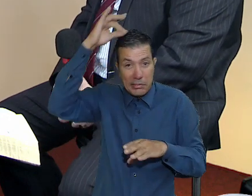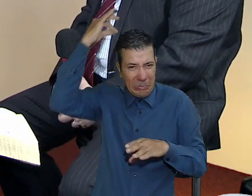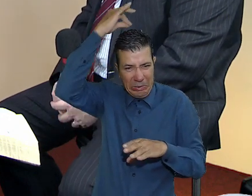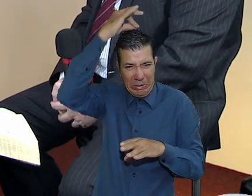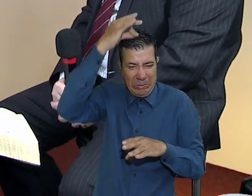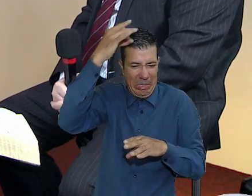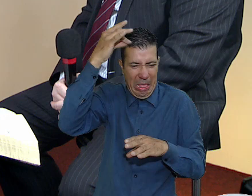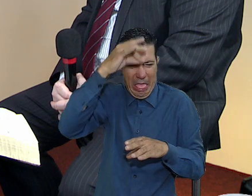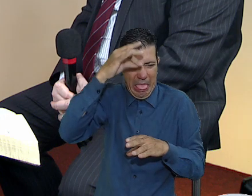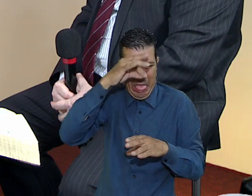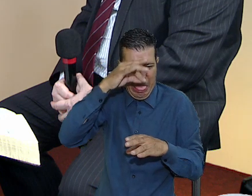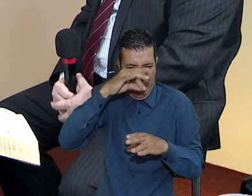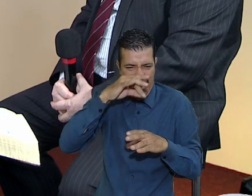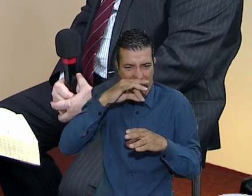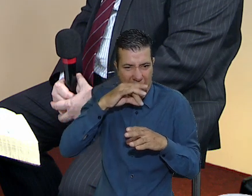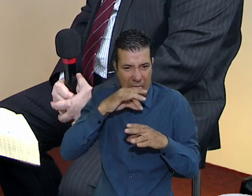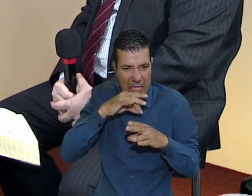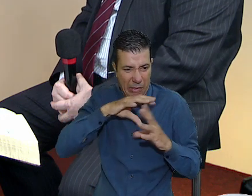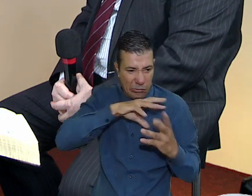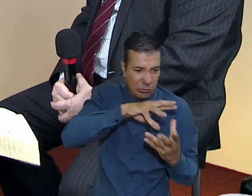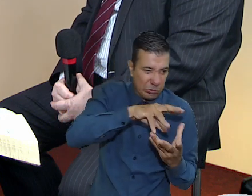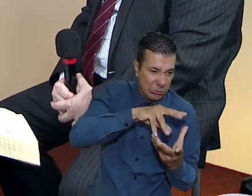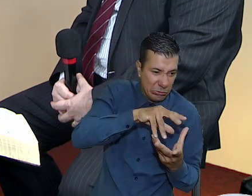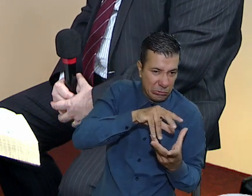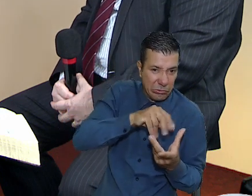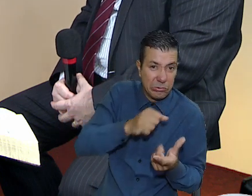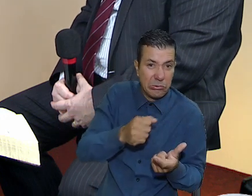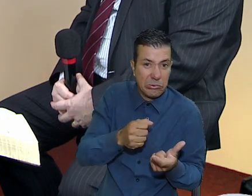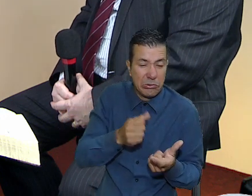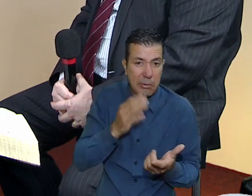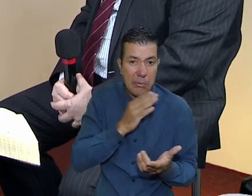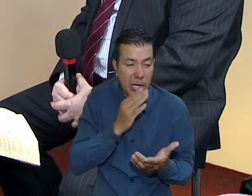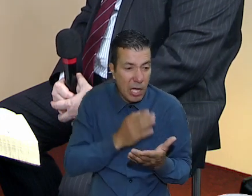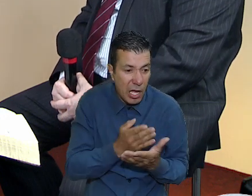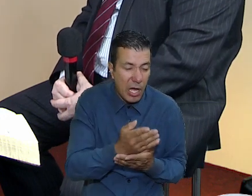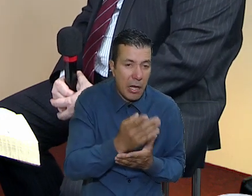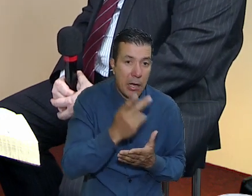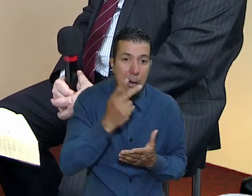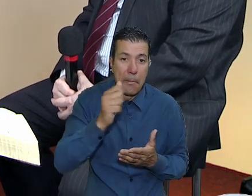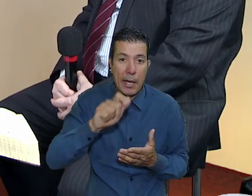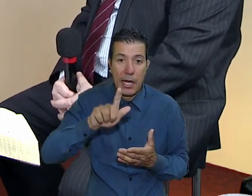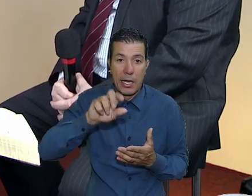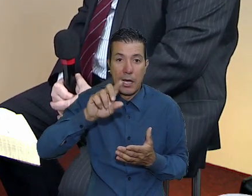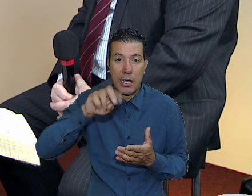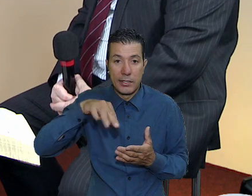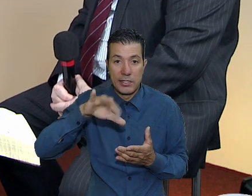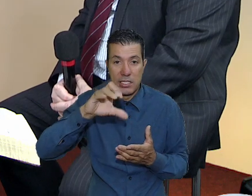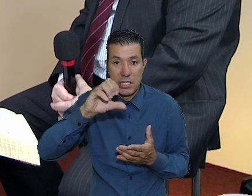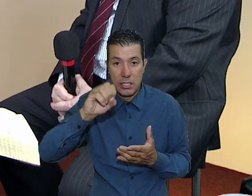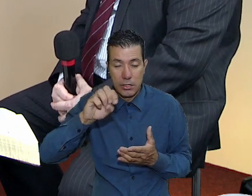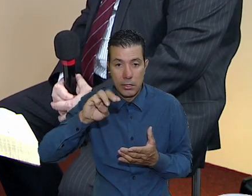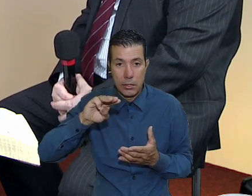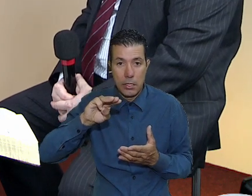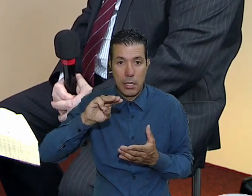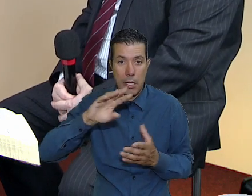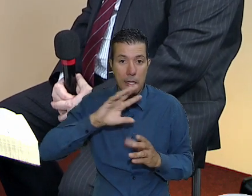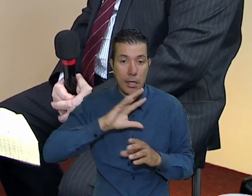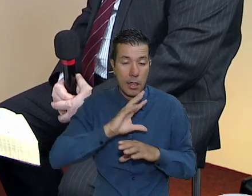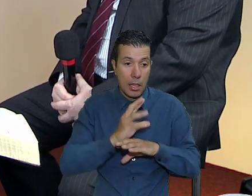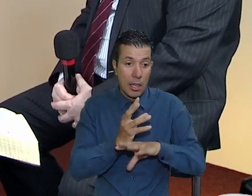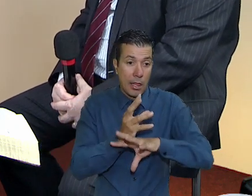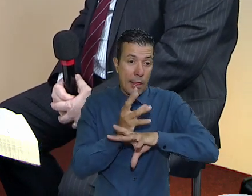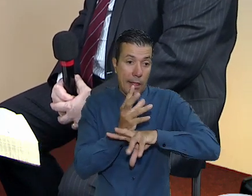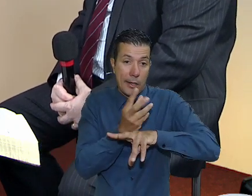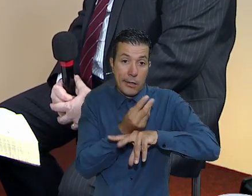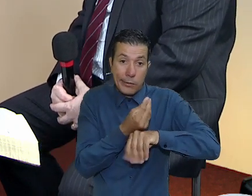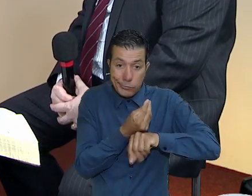igreja começou a se contaminar com o paganismo. O período da igreja é referente à igreja de Pérgamo. E se você